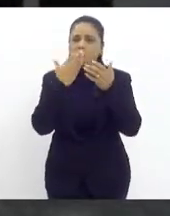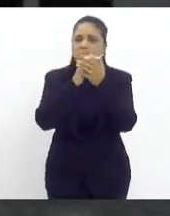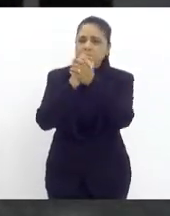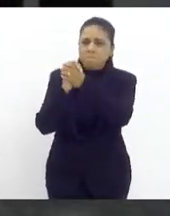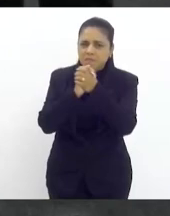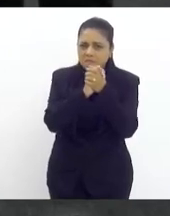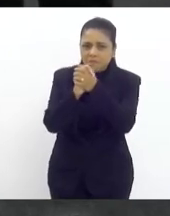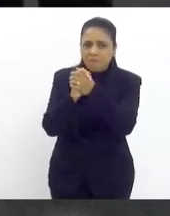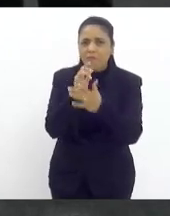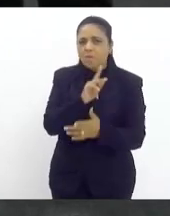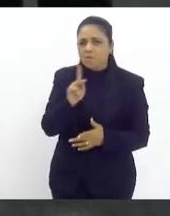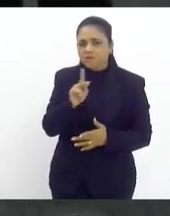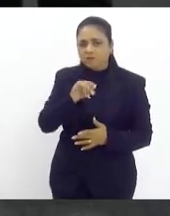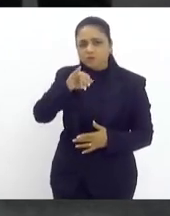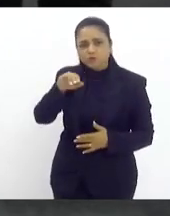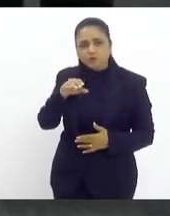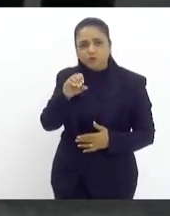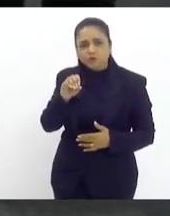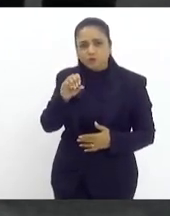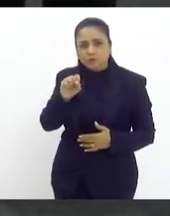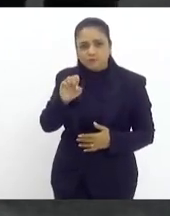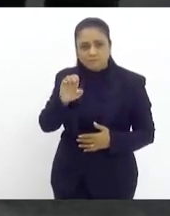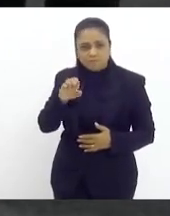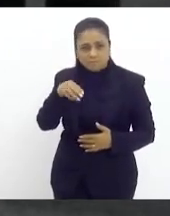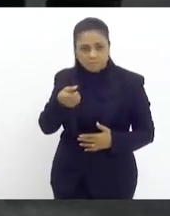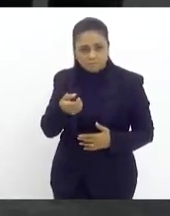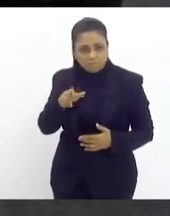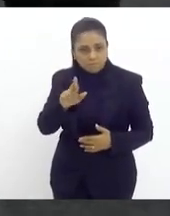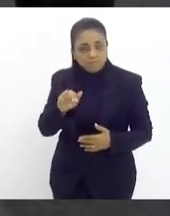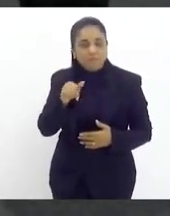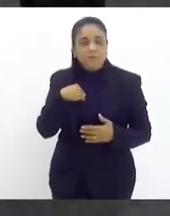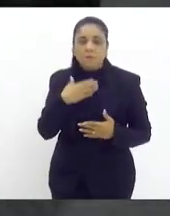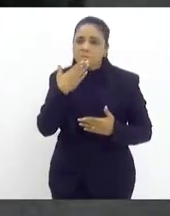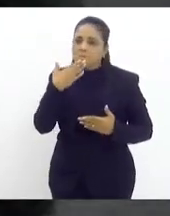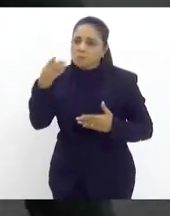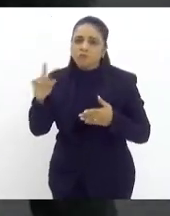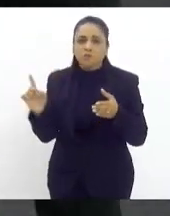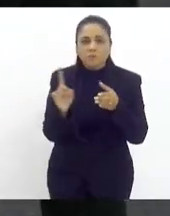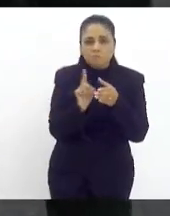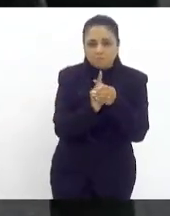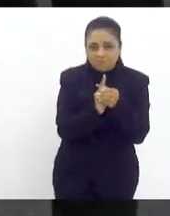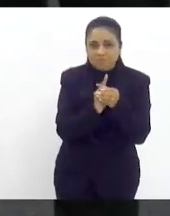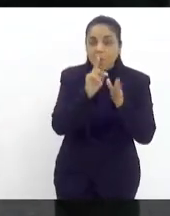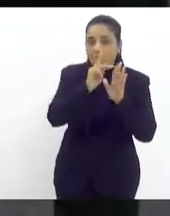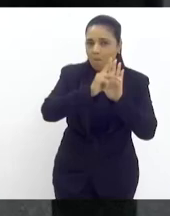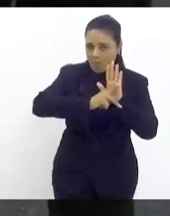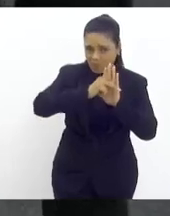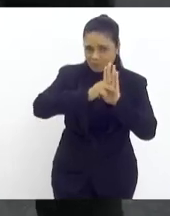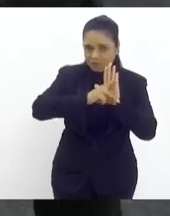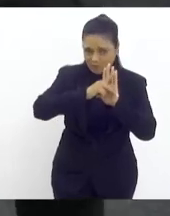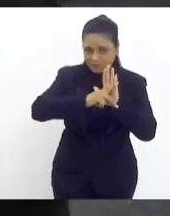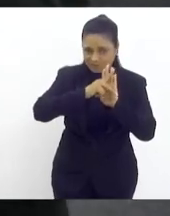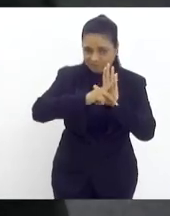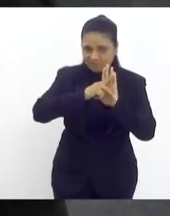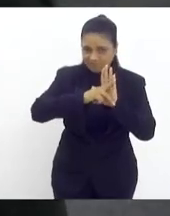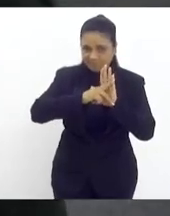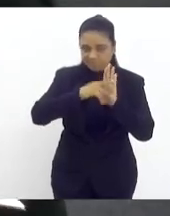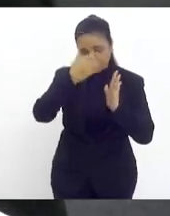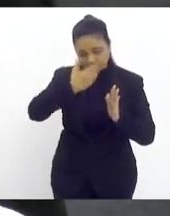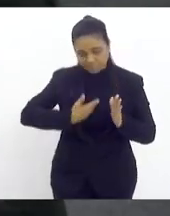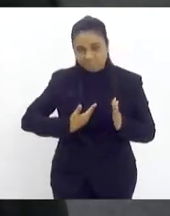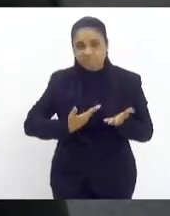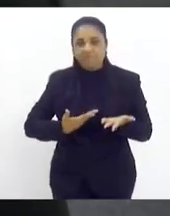o professor Josemar E pedir a cor outoria no projeto que ele já